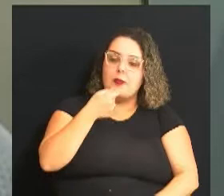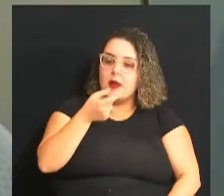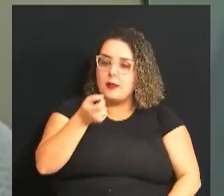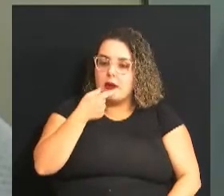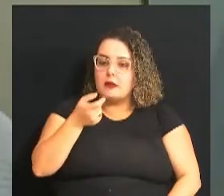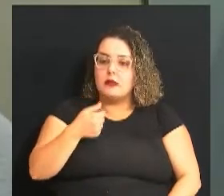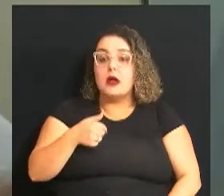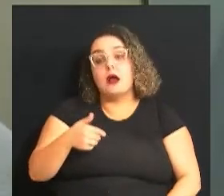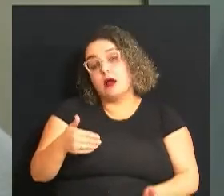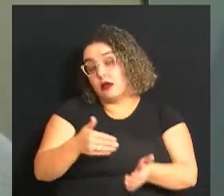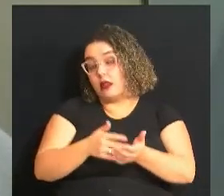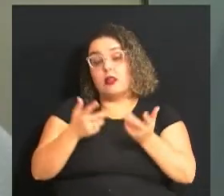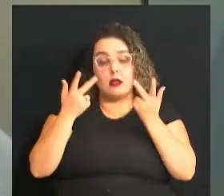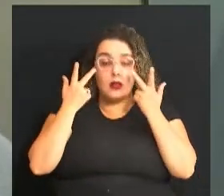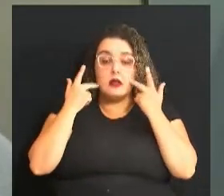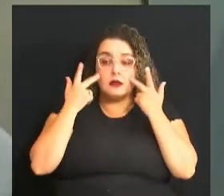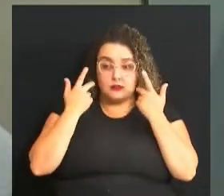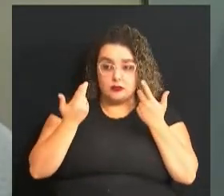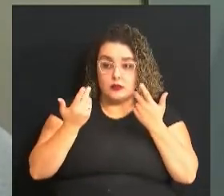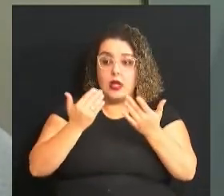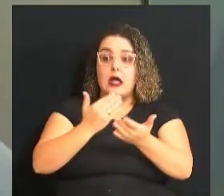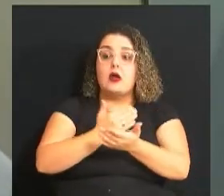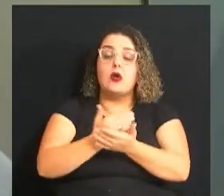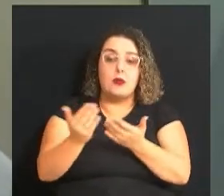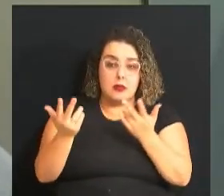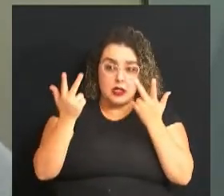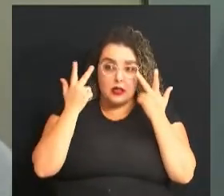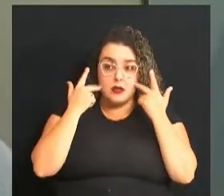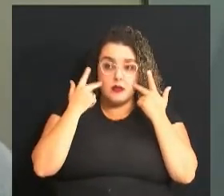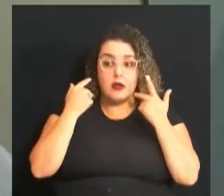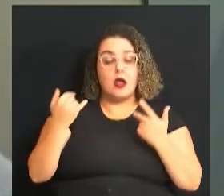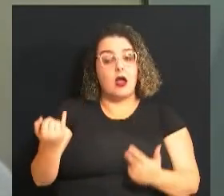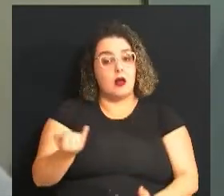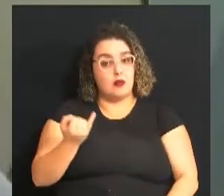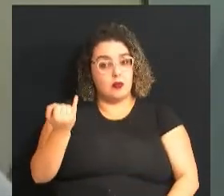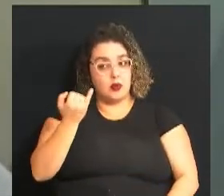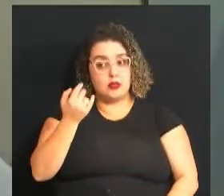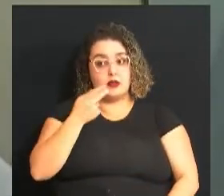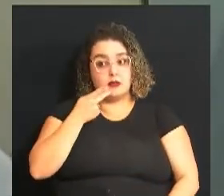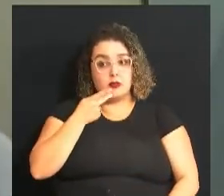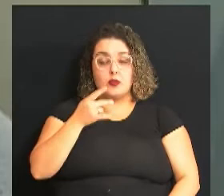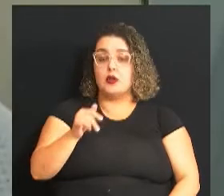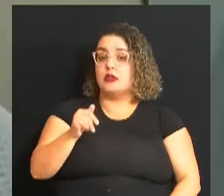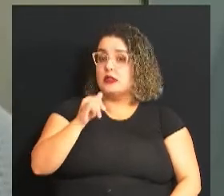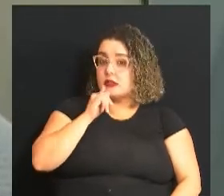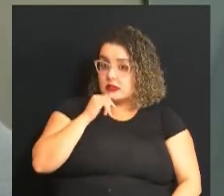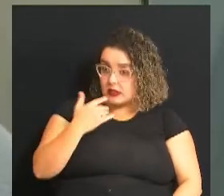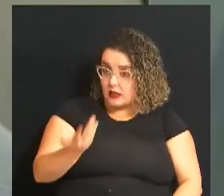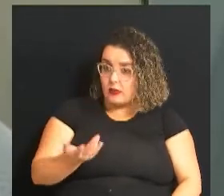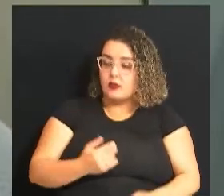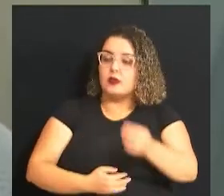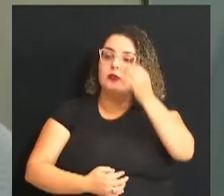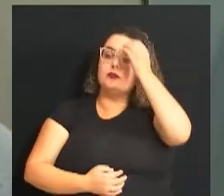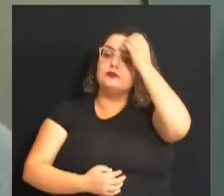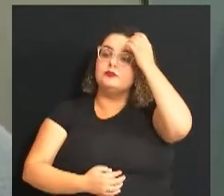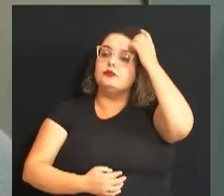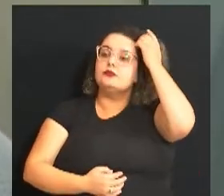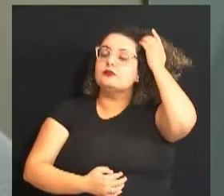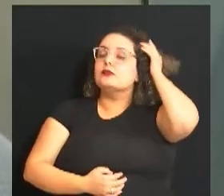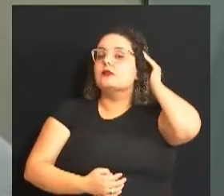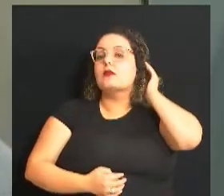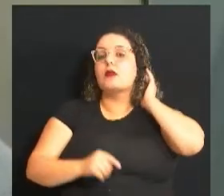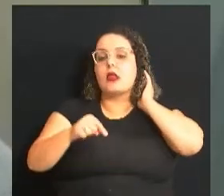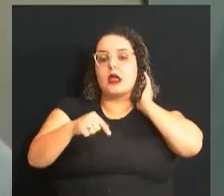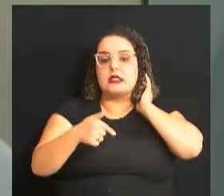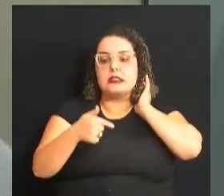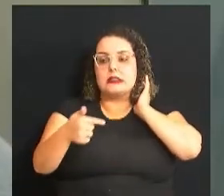natural. Começando pelos naturais, é importante que a gente fale. Por exemplo, esta semana eu peguei um caso de